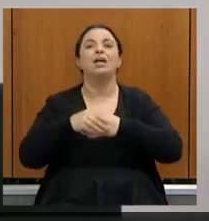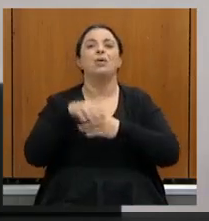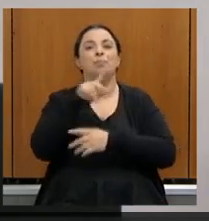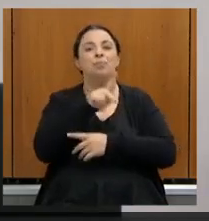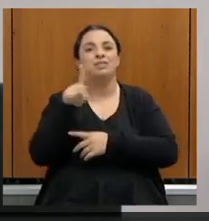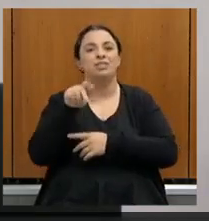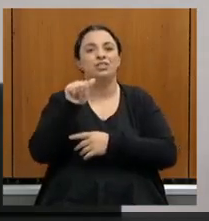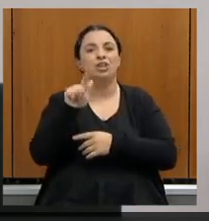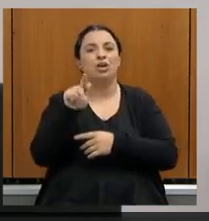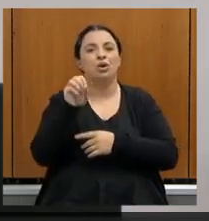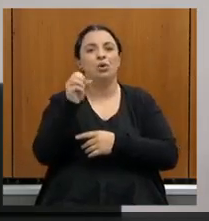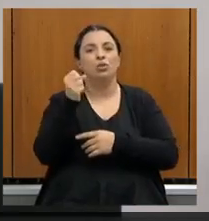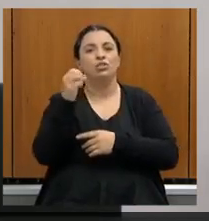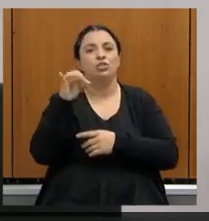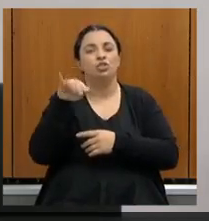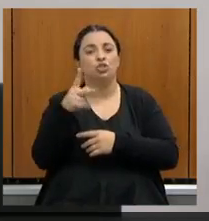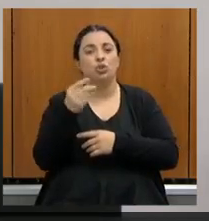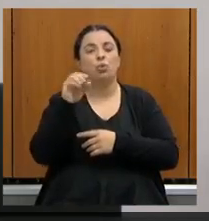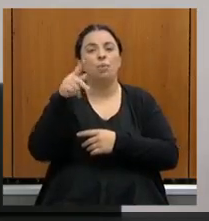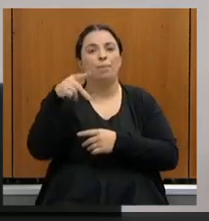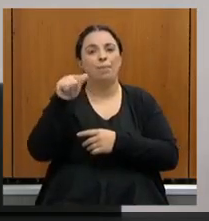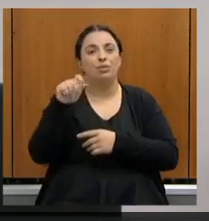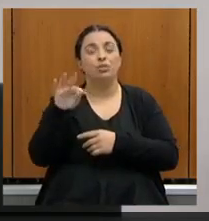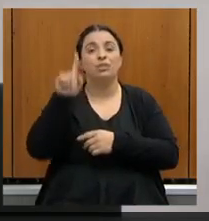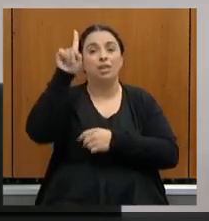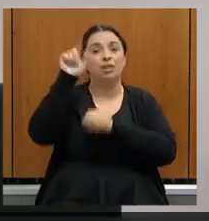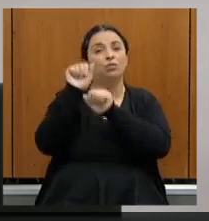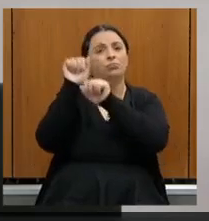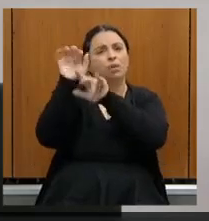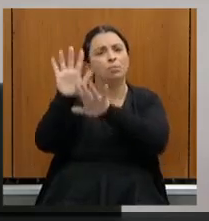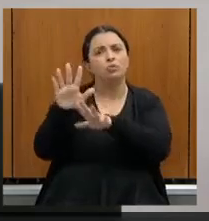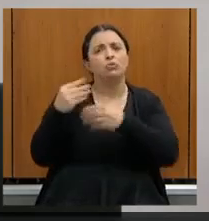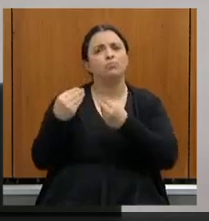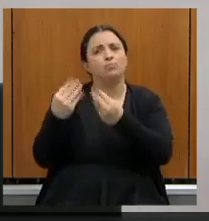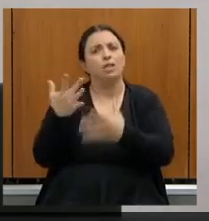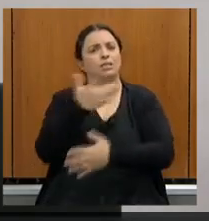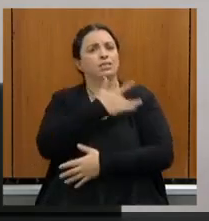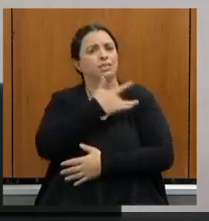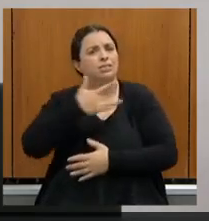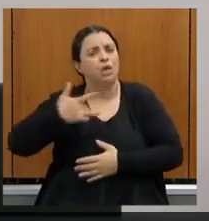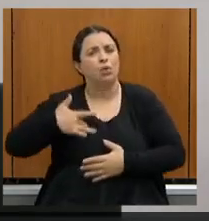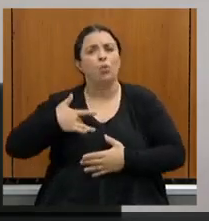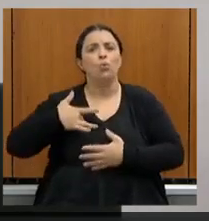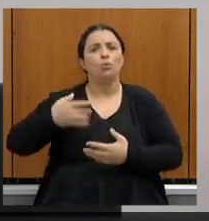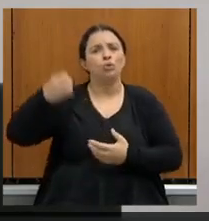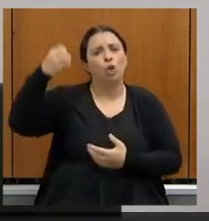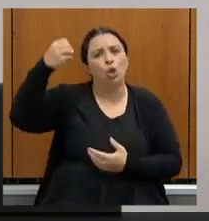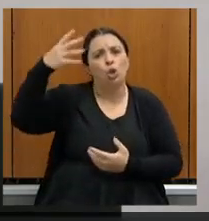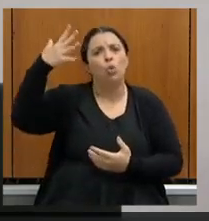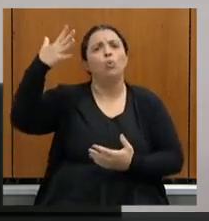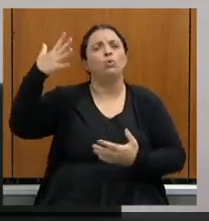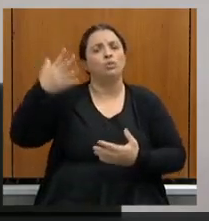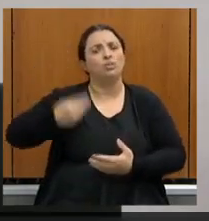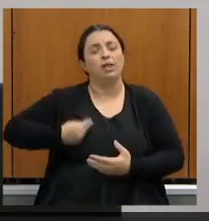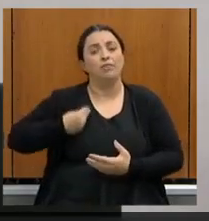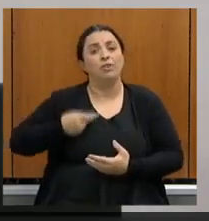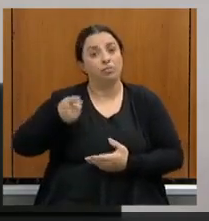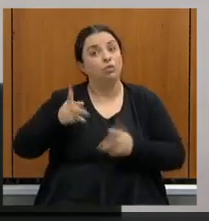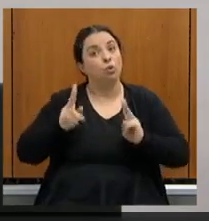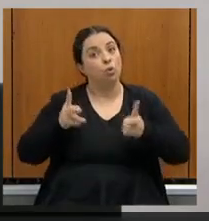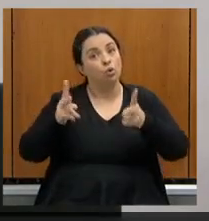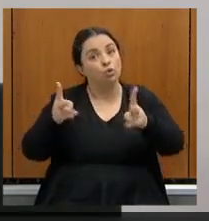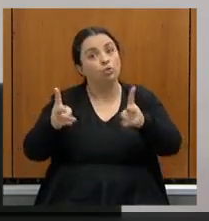pelo seu aniversário que Deus lhe dê muita saúde e muita luz para que o senhor possa continuar